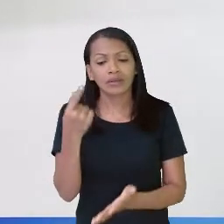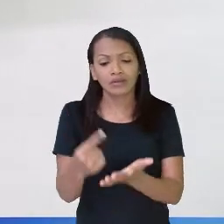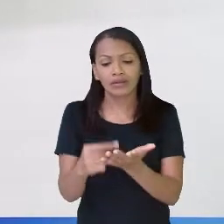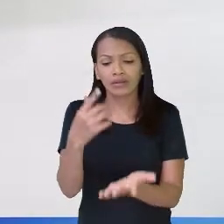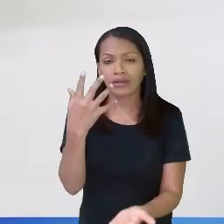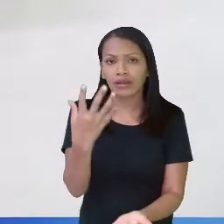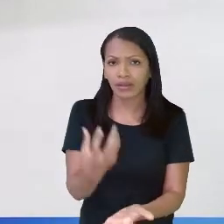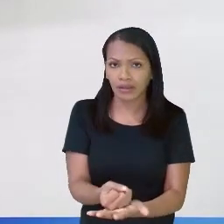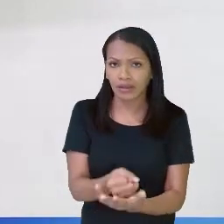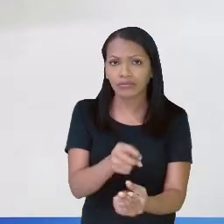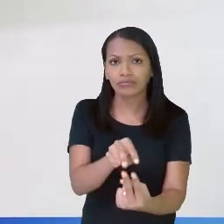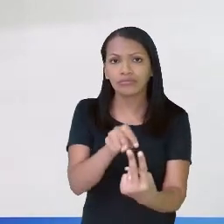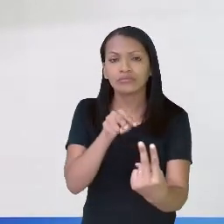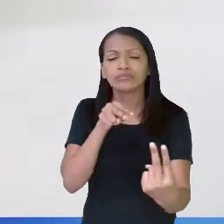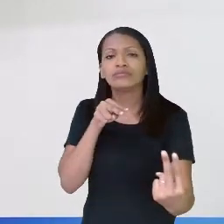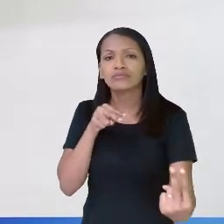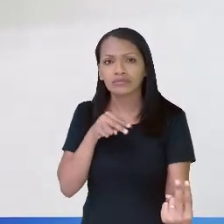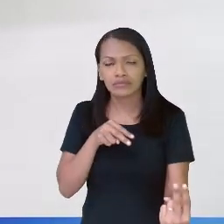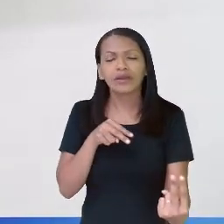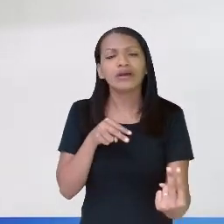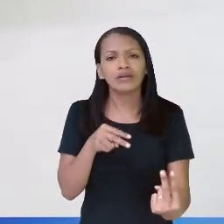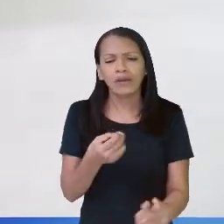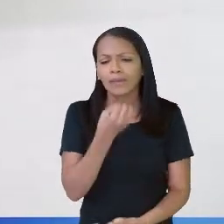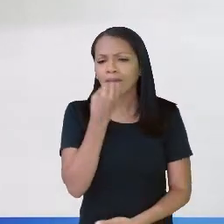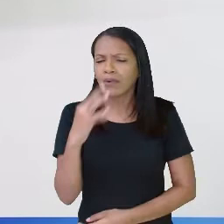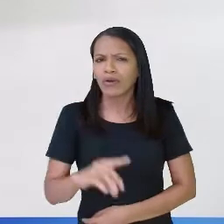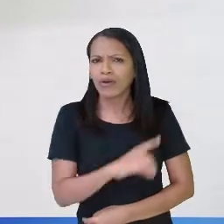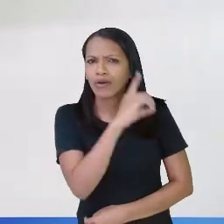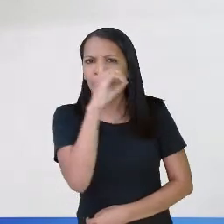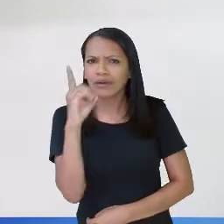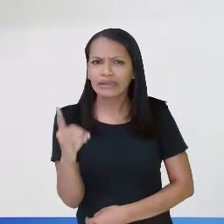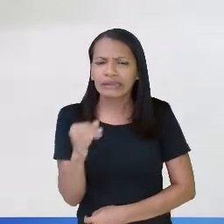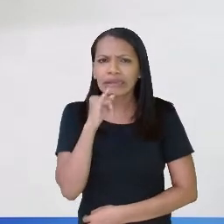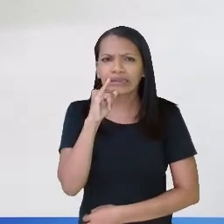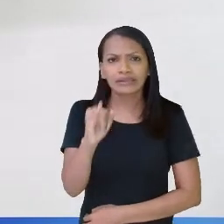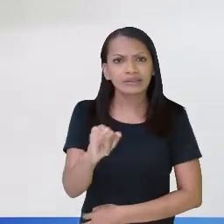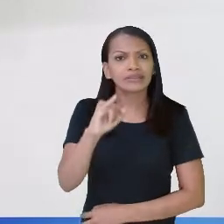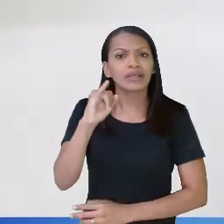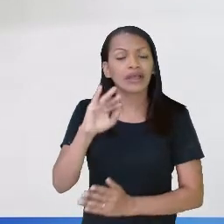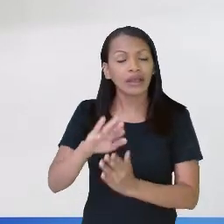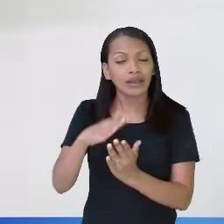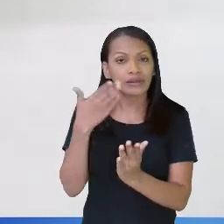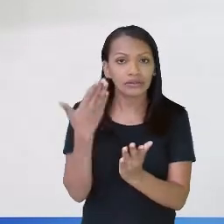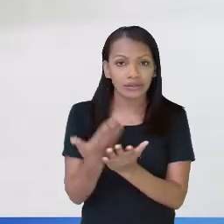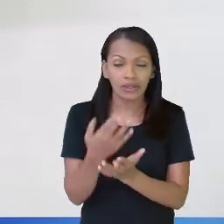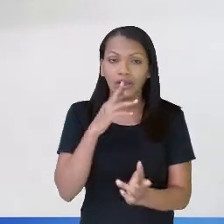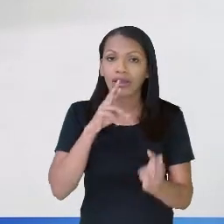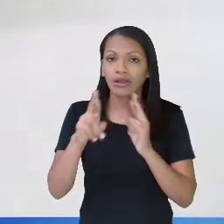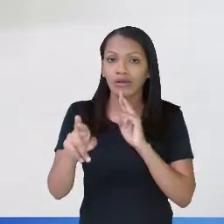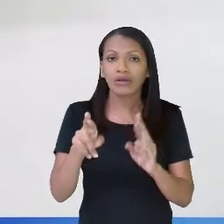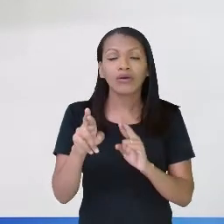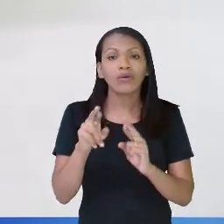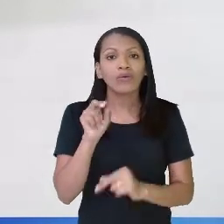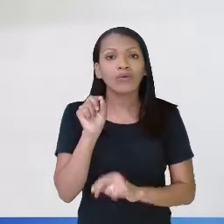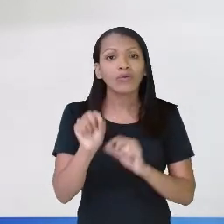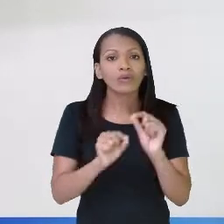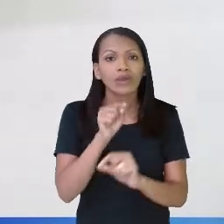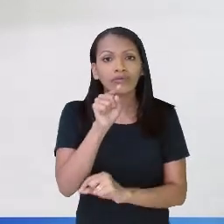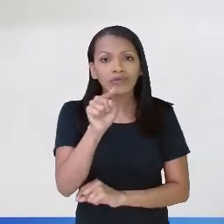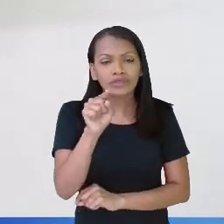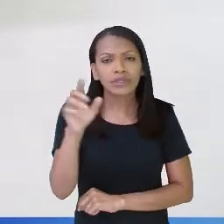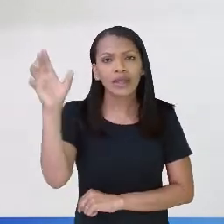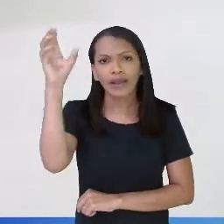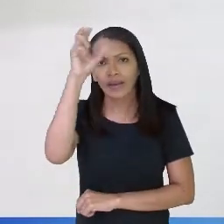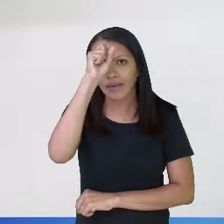você vai poder interagir, inclusive dar o seu bom dia, dizer a sua escola e responder essa pergunta que ela fez. O que você aprendeu na aula de ontem?